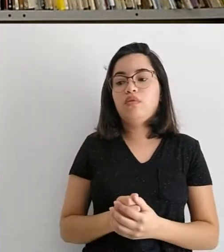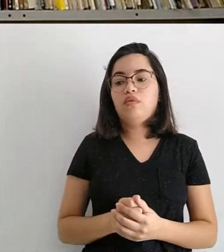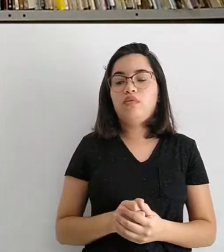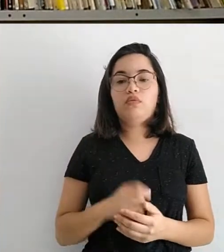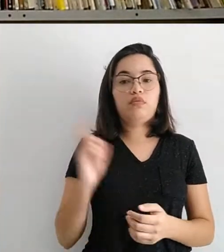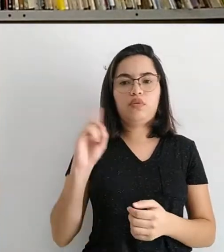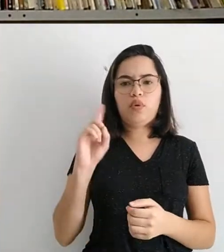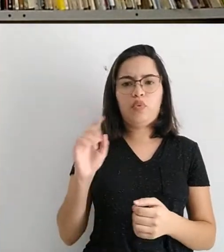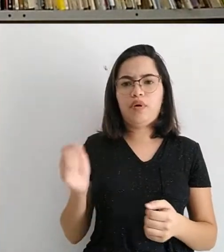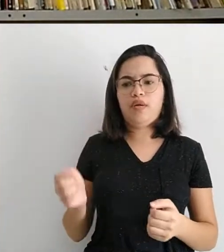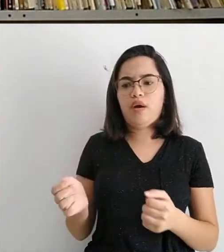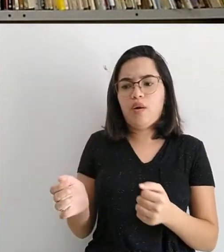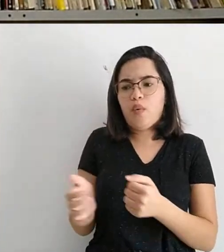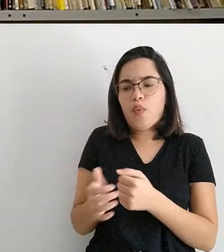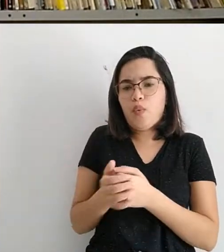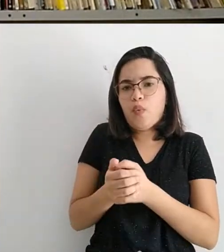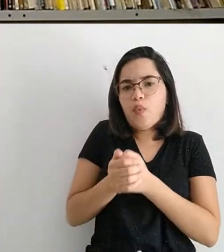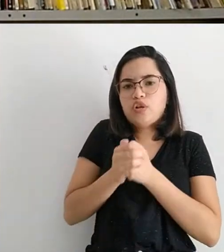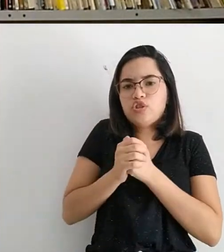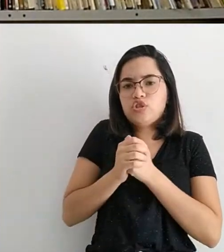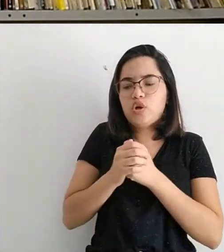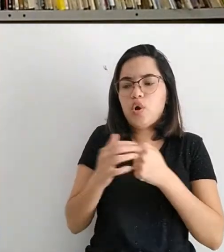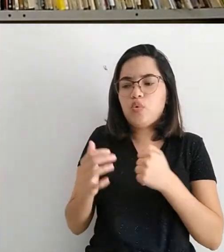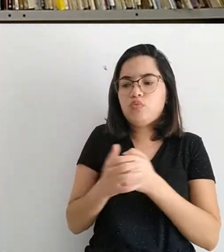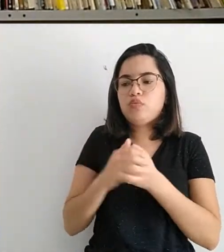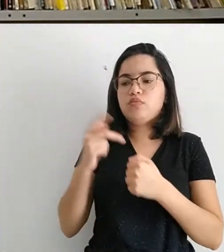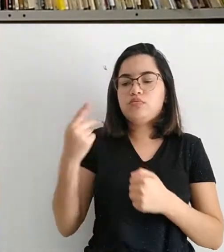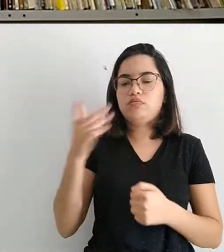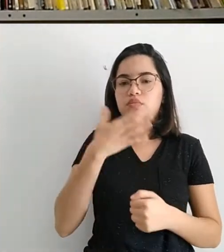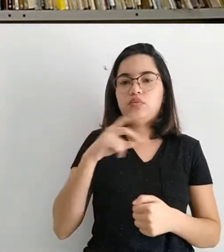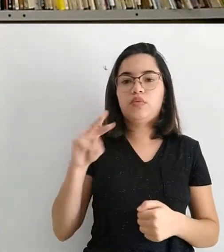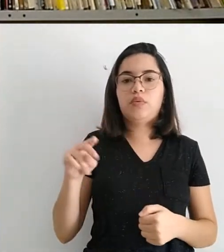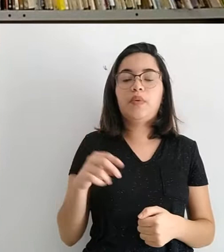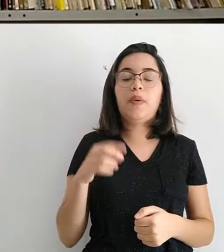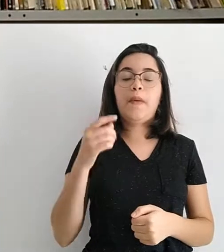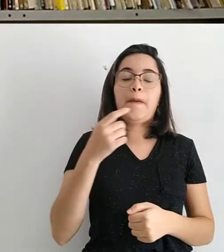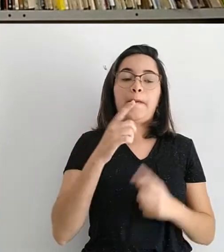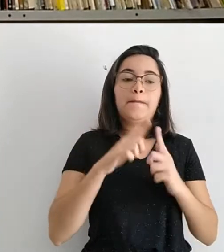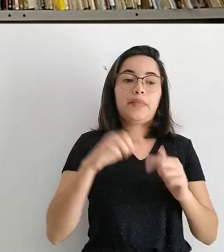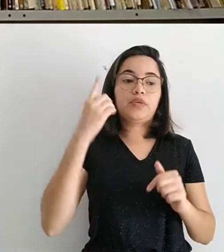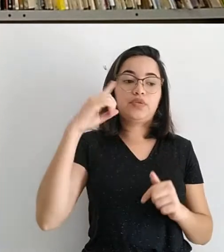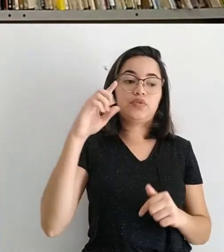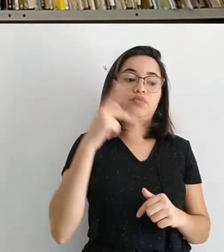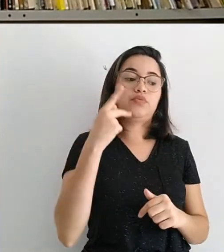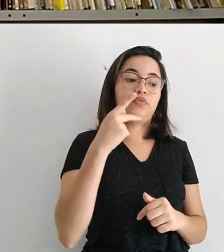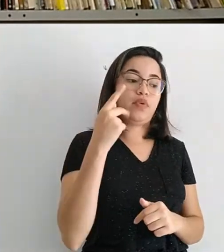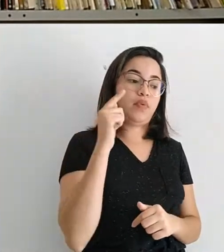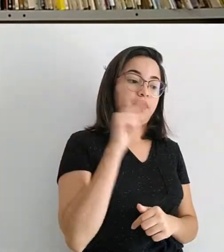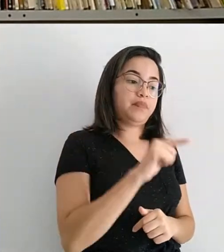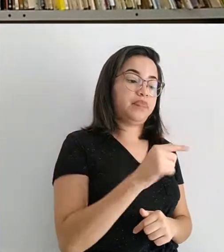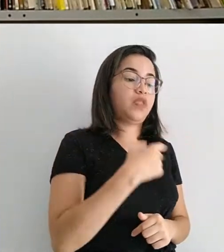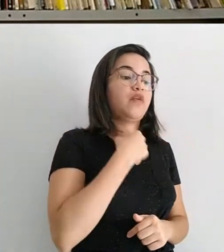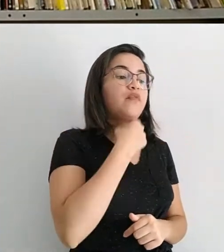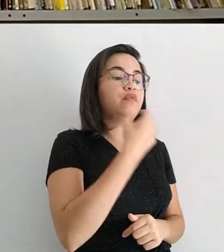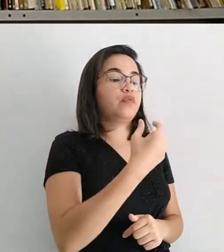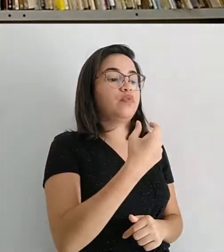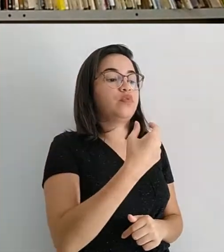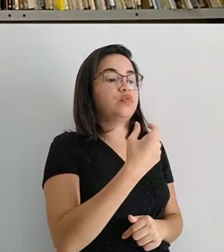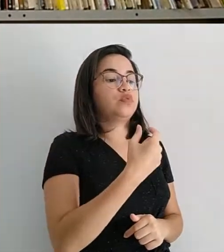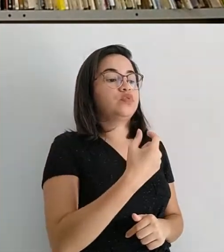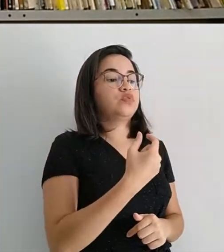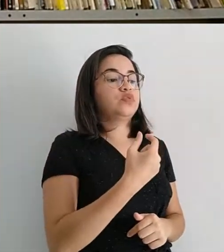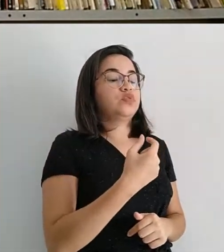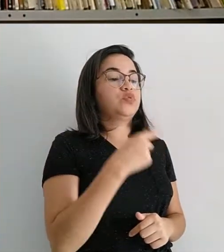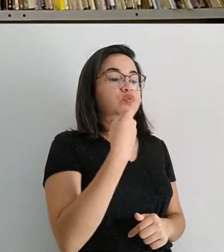não era guardião do seu irmão. Mas Deus falou para Caim o seguinte: a voz do sangue do